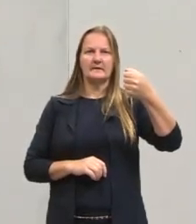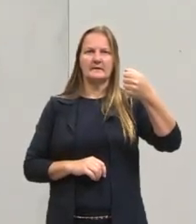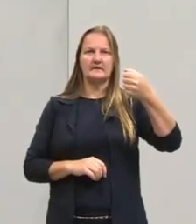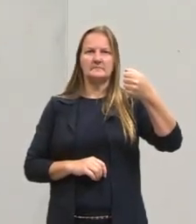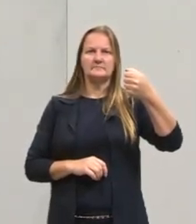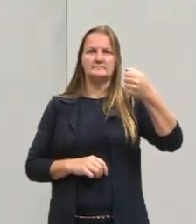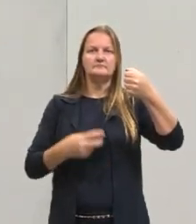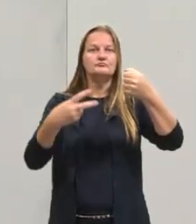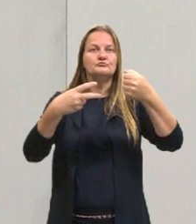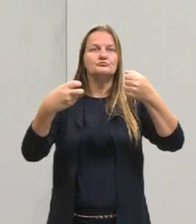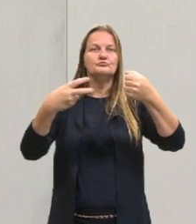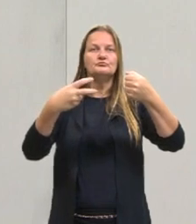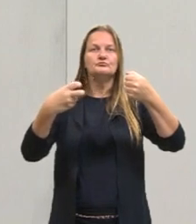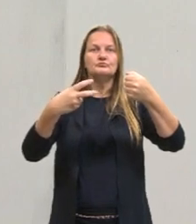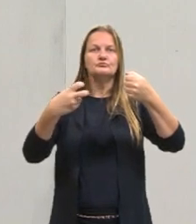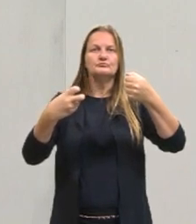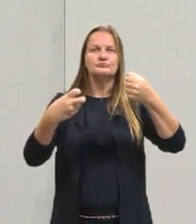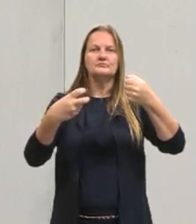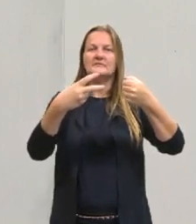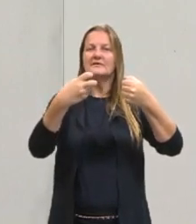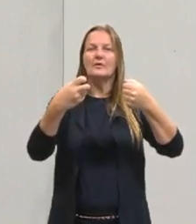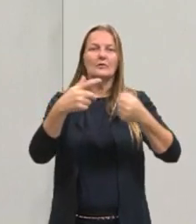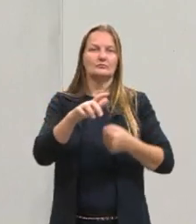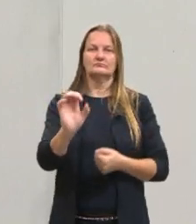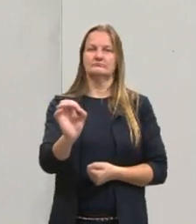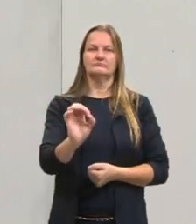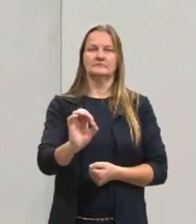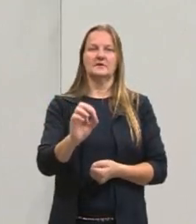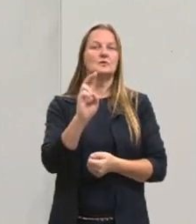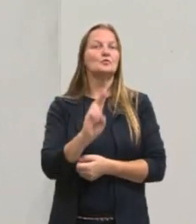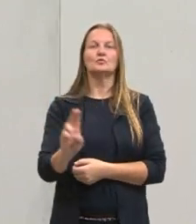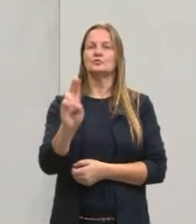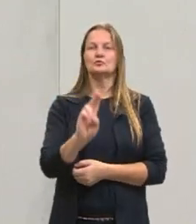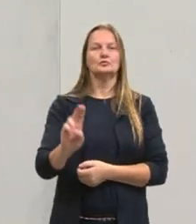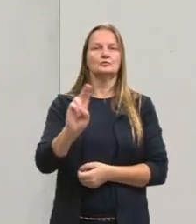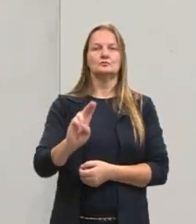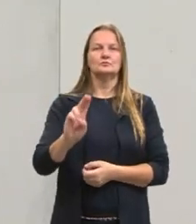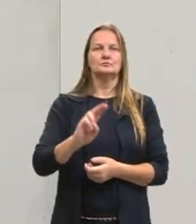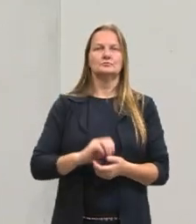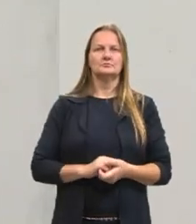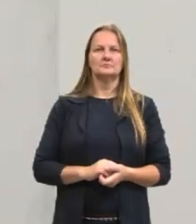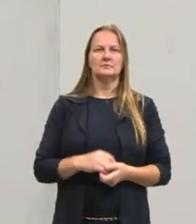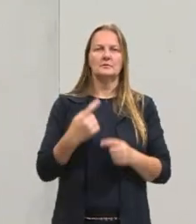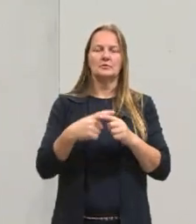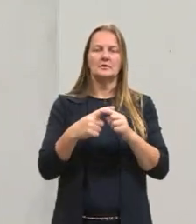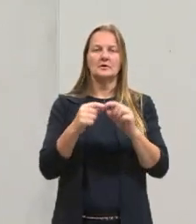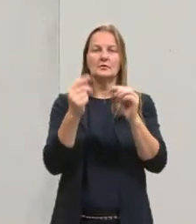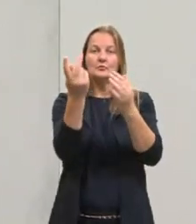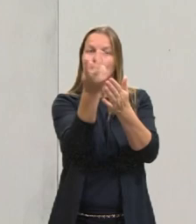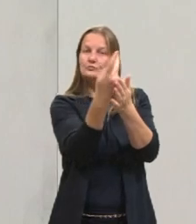aqui não vai ser utilizado, ou seja, esse igual não vai ser utilizado. Por quê? Porque eu vou estar usando um diagrama,